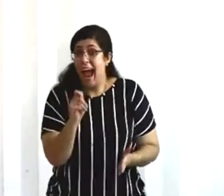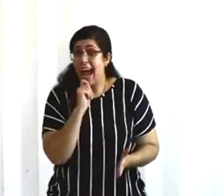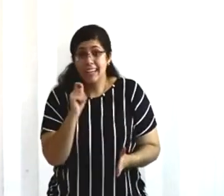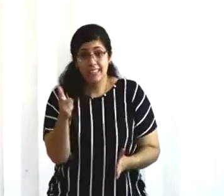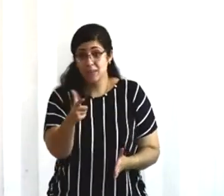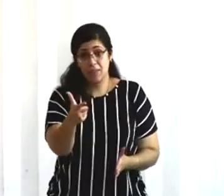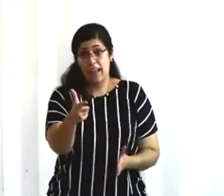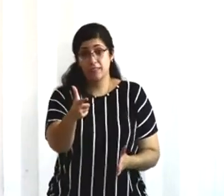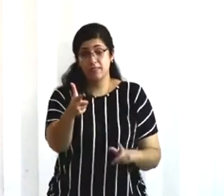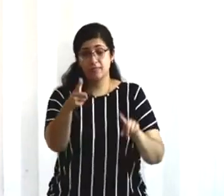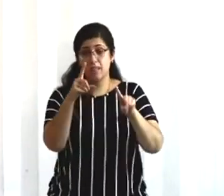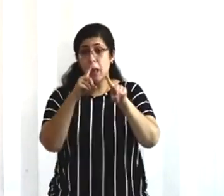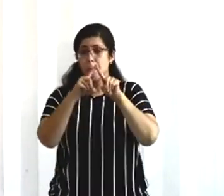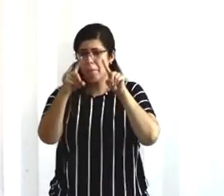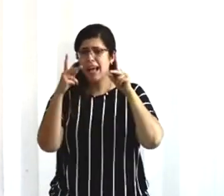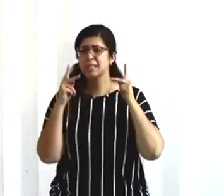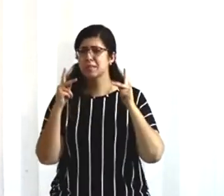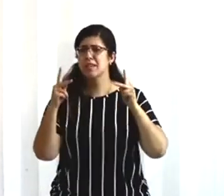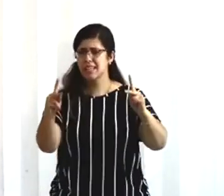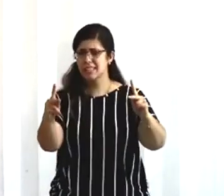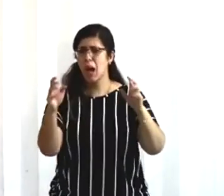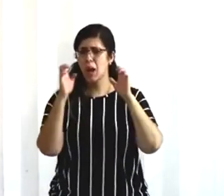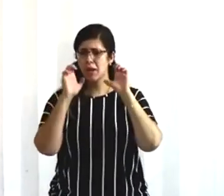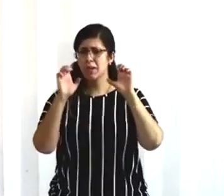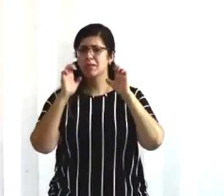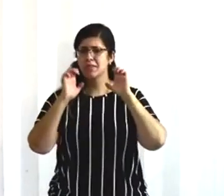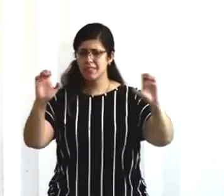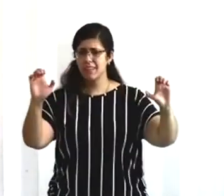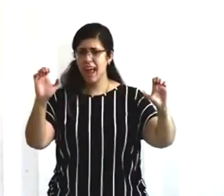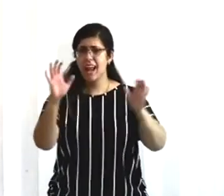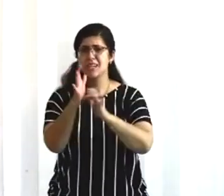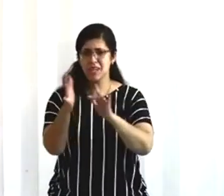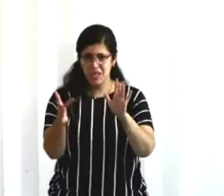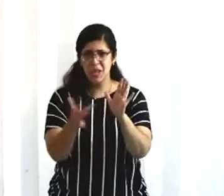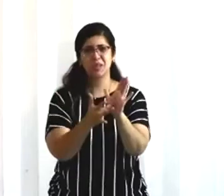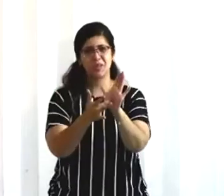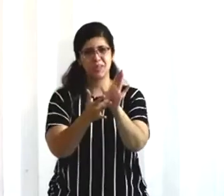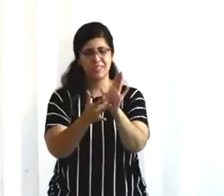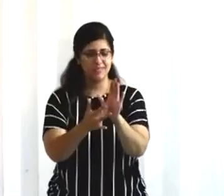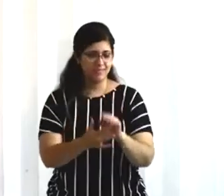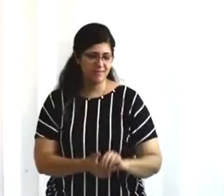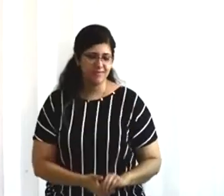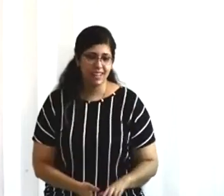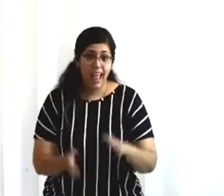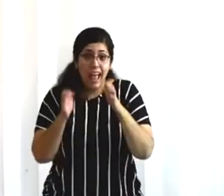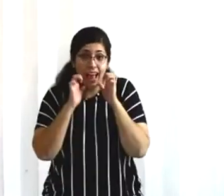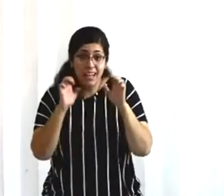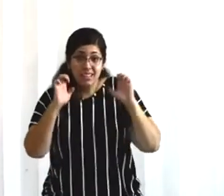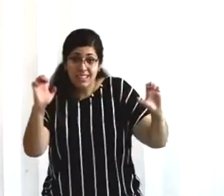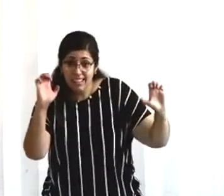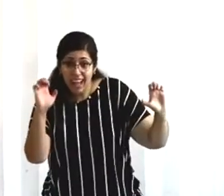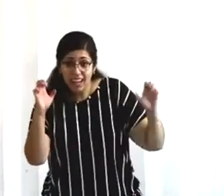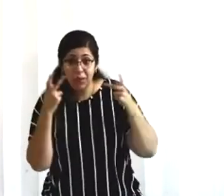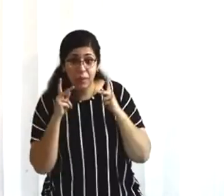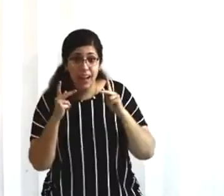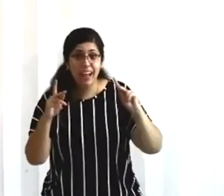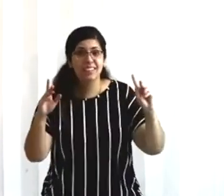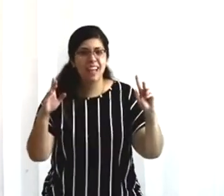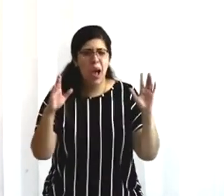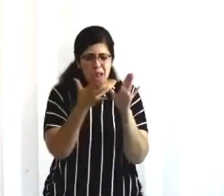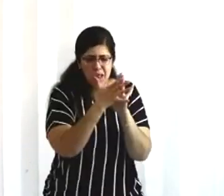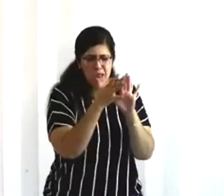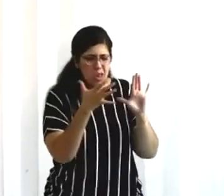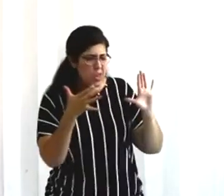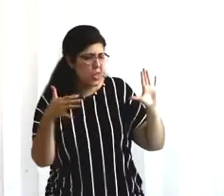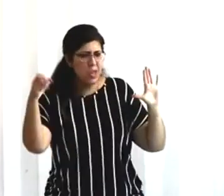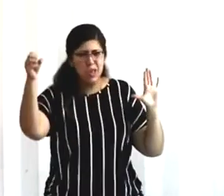benefício, a mensagem do Evangelho é Jesus Cristo. A mensagem do Evangelho é a luz, e por isso nós temos